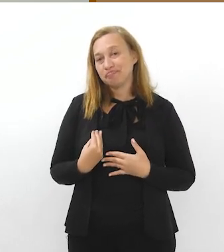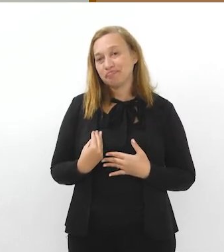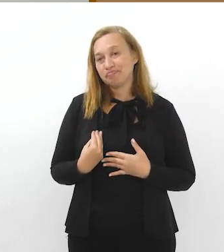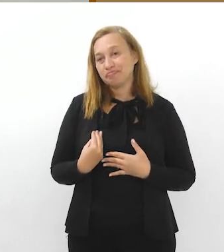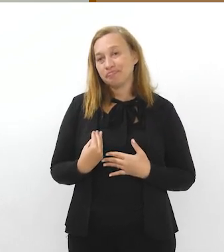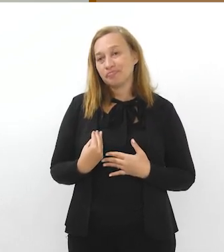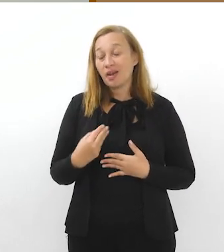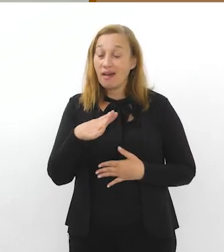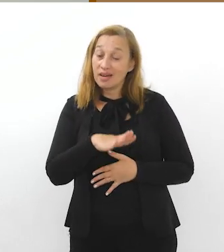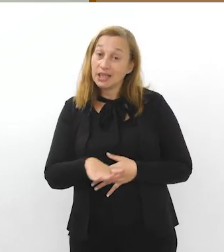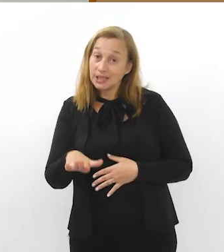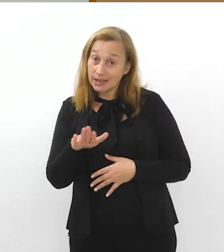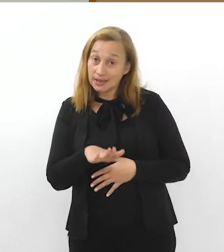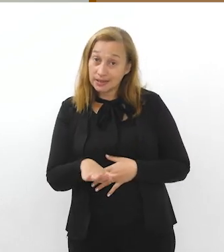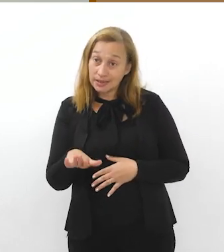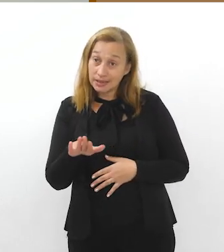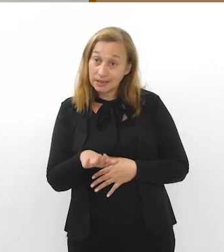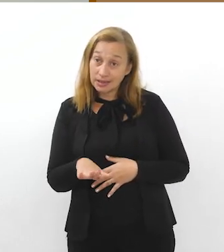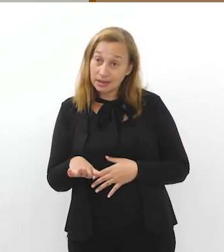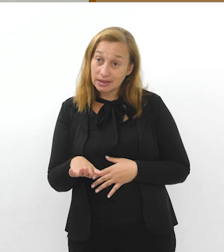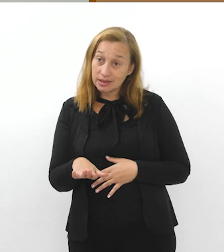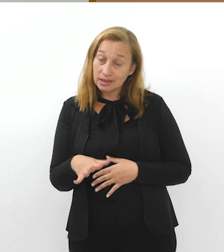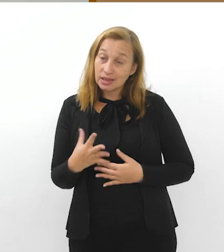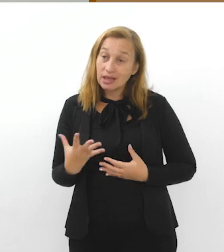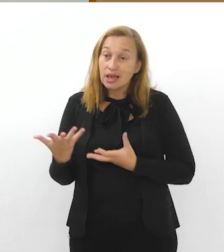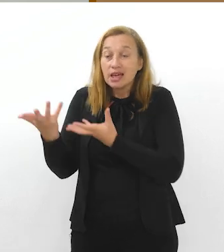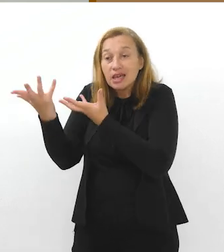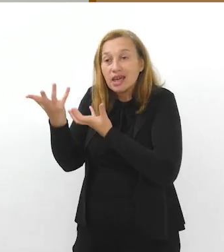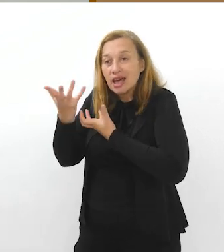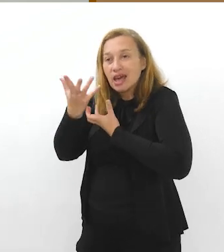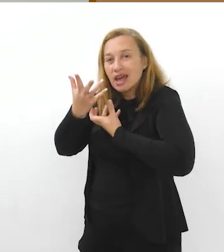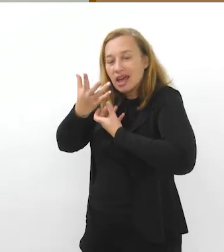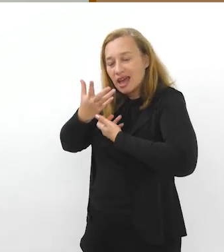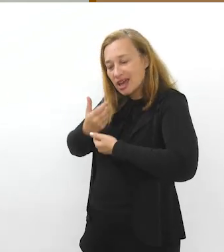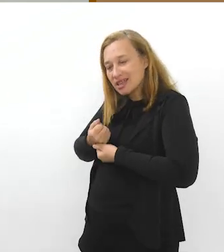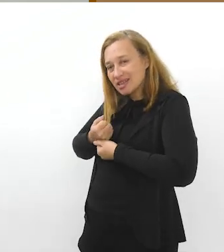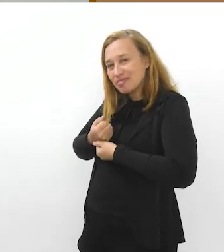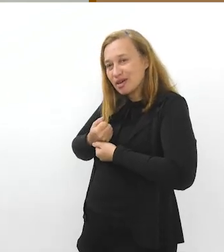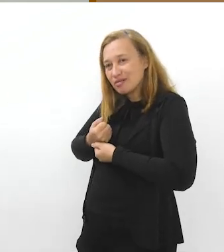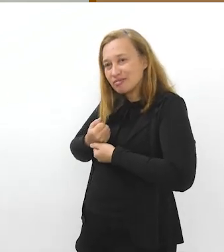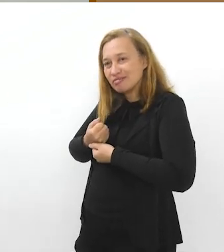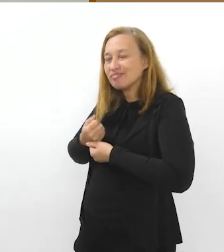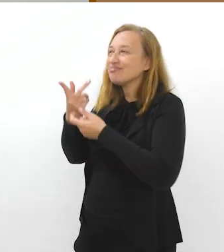minha vida, né? A criança que recebeu